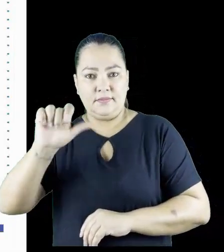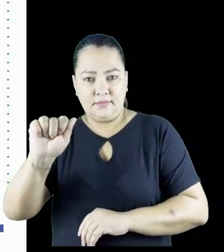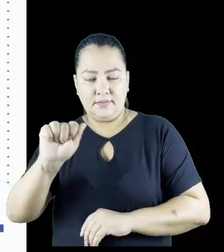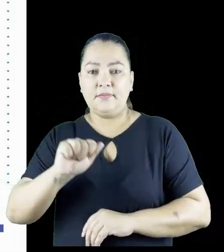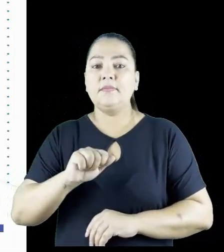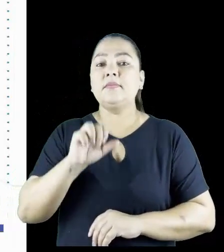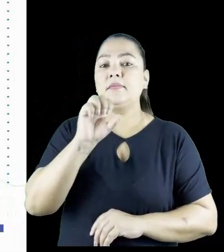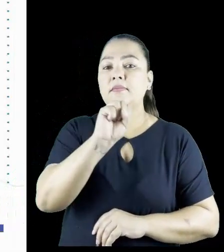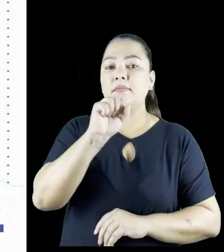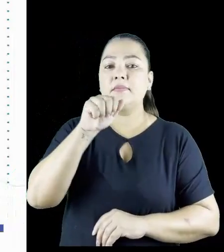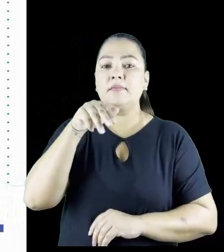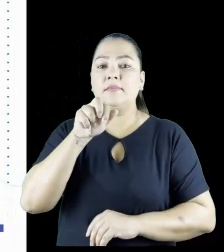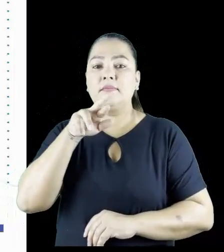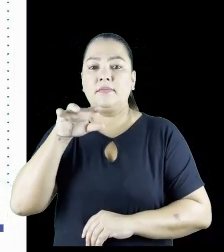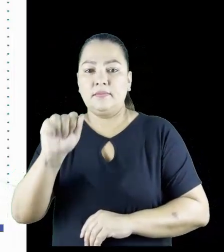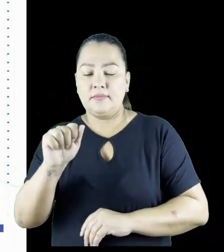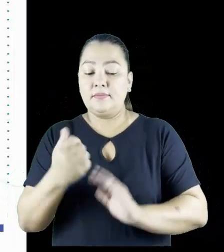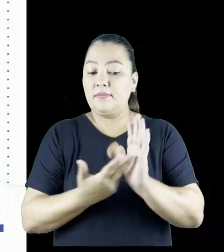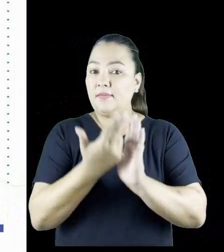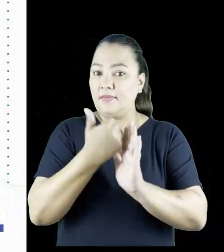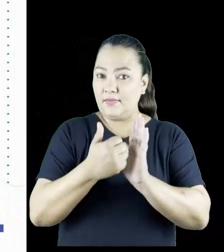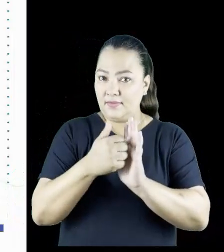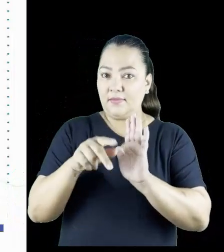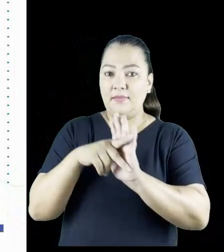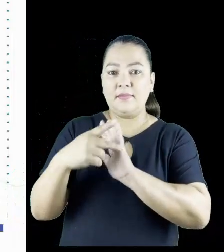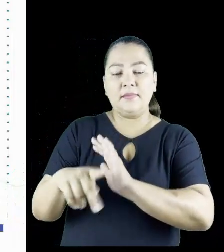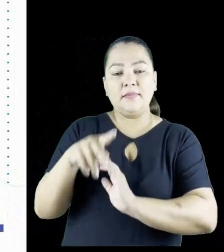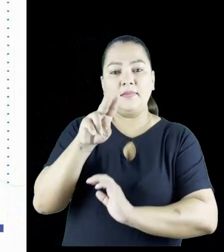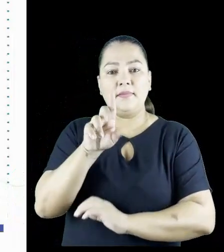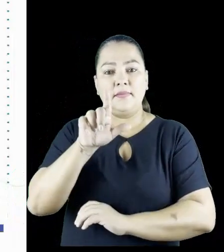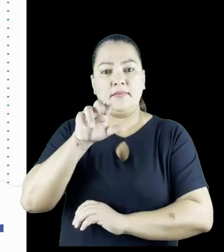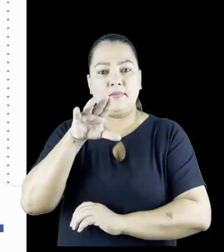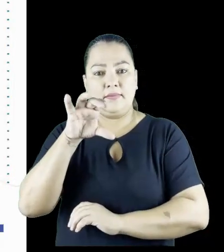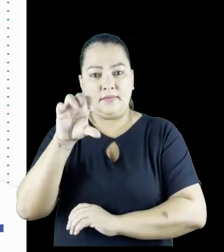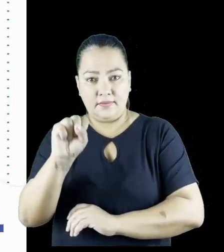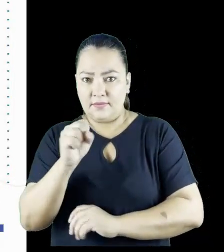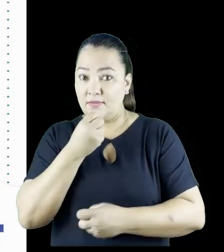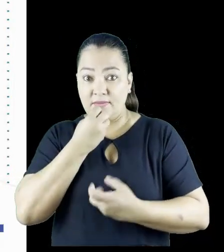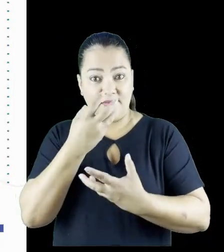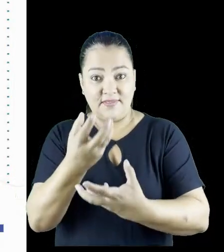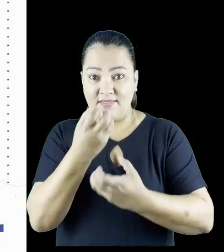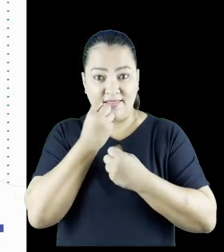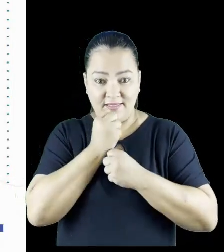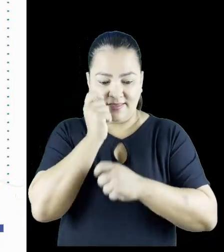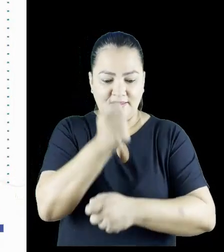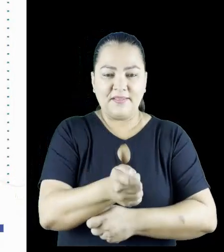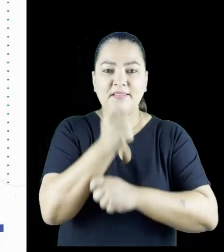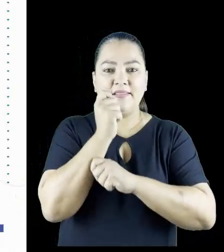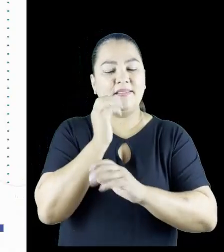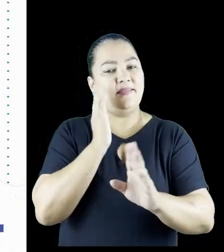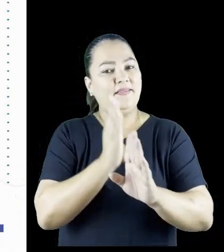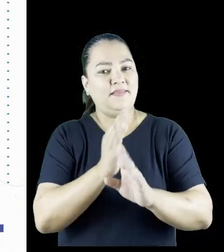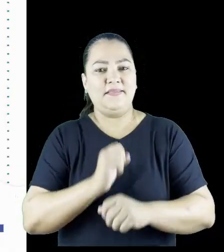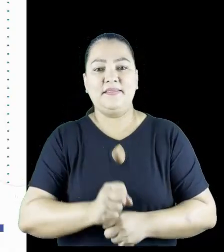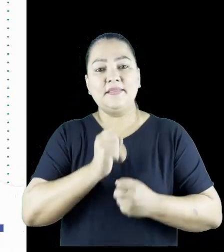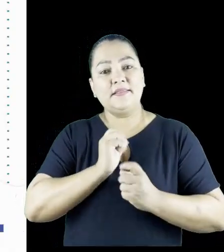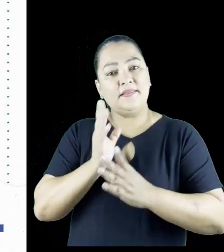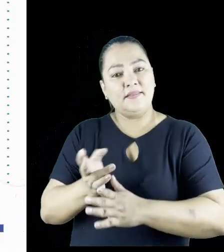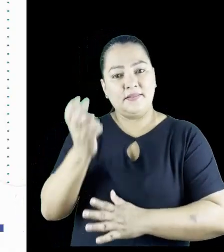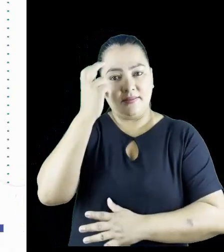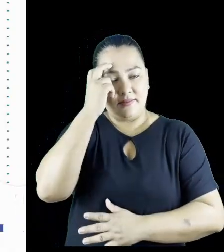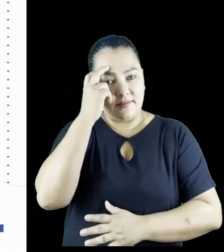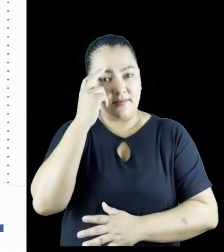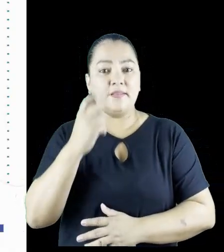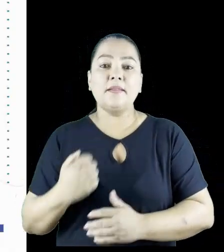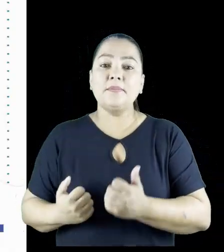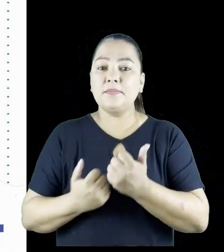Estela Parisotto Lucas, Samara Miranda. Ilustração Lucas Noaus. Nem te conto Descobrindo a Pesca,